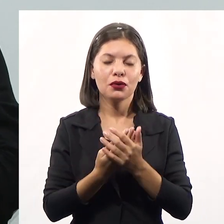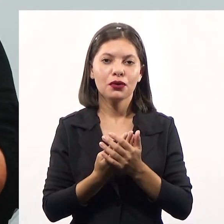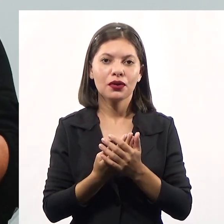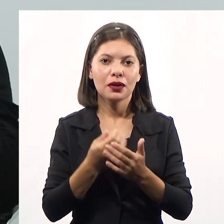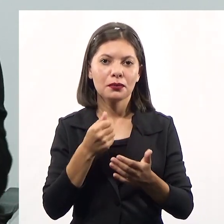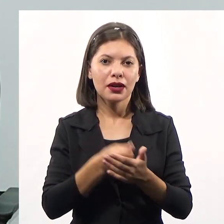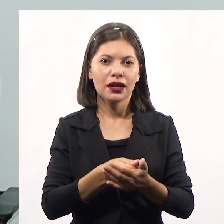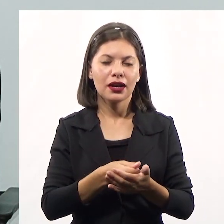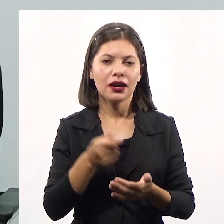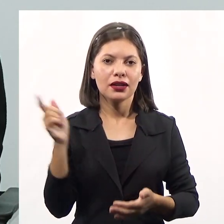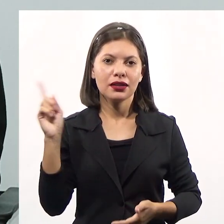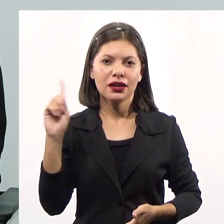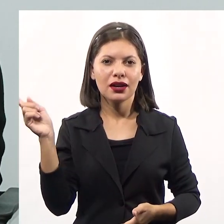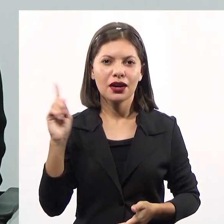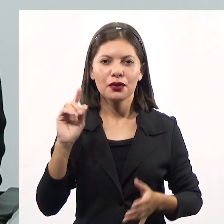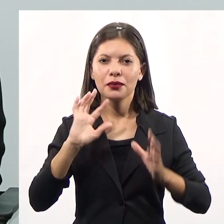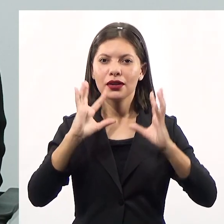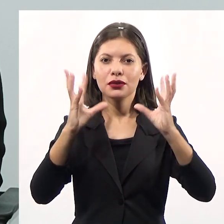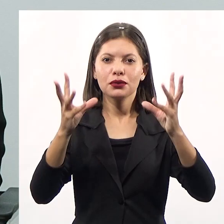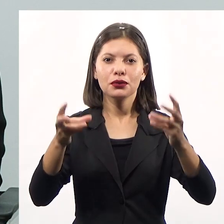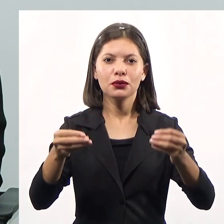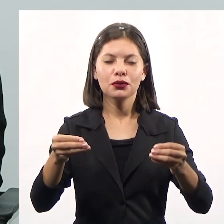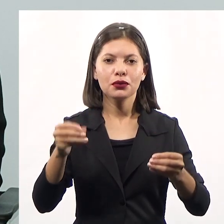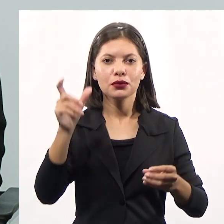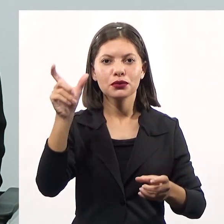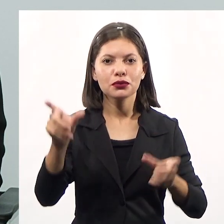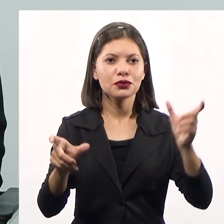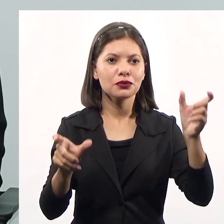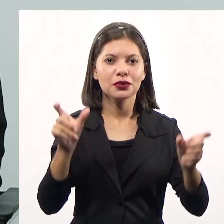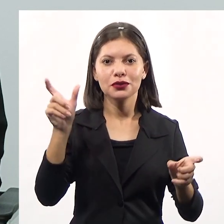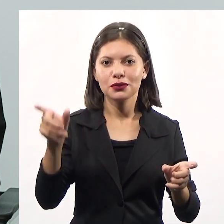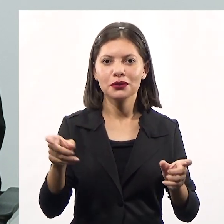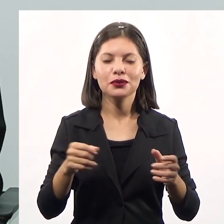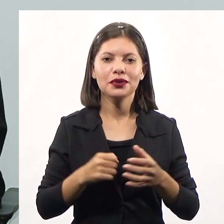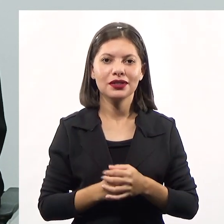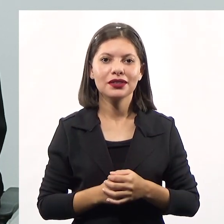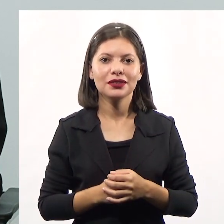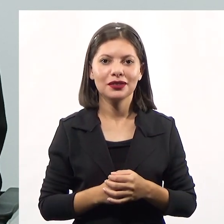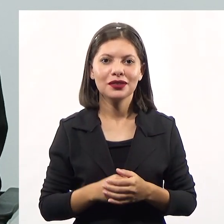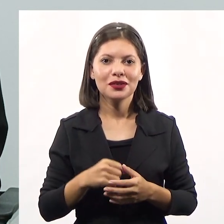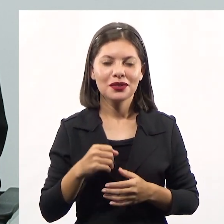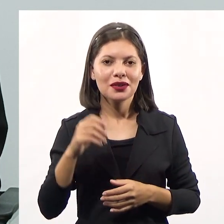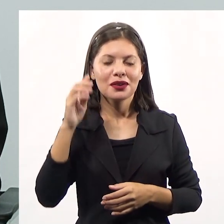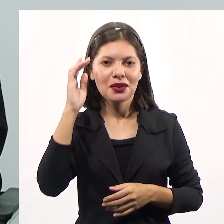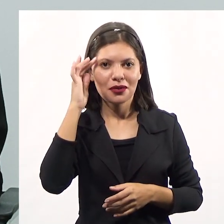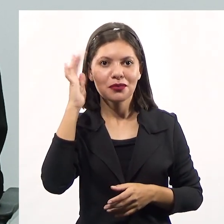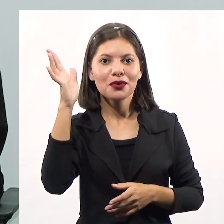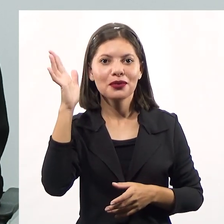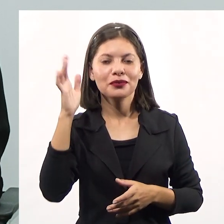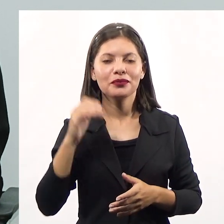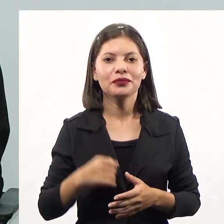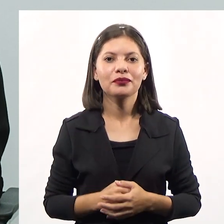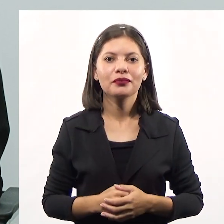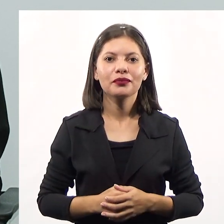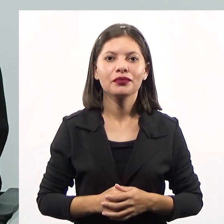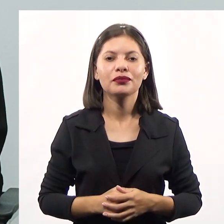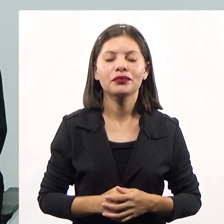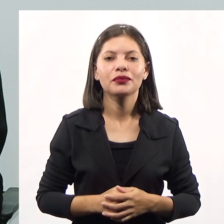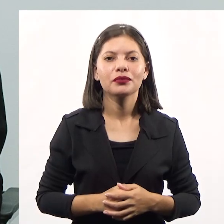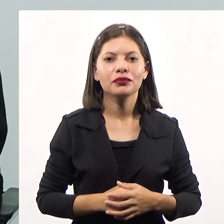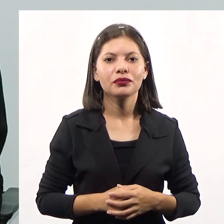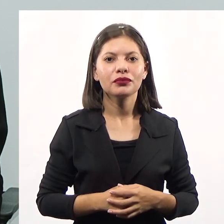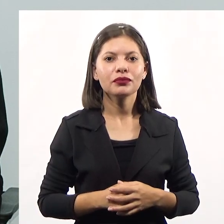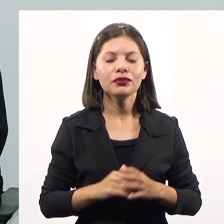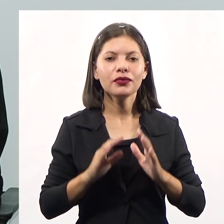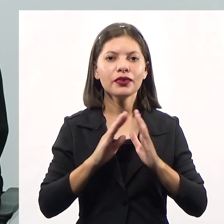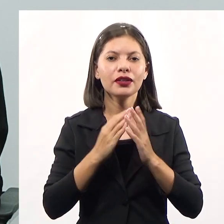as pessoas. Então, vai acontecer um movimento na Revolução Francesa para a oferta de escola pública secundária, né,